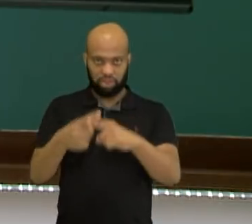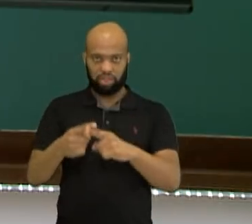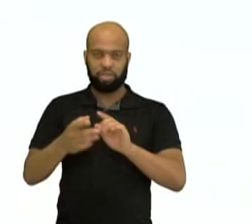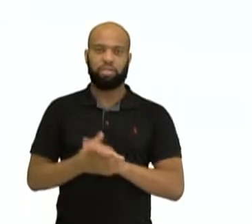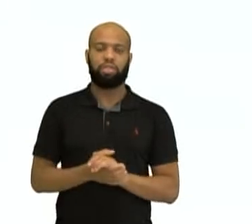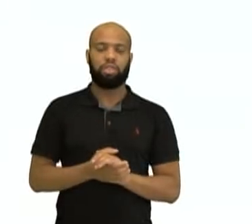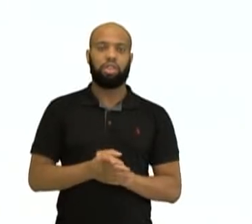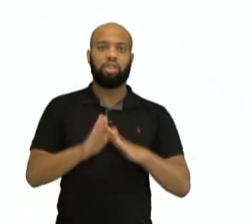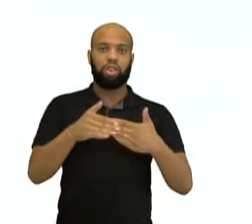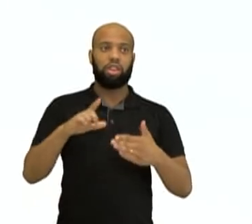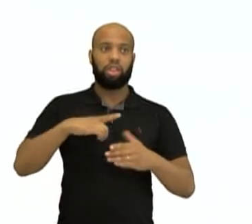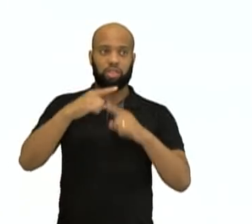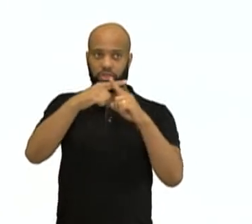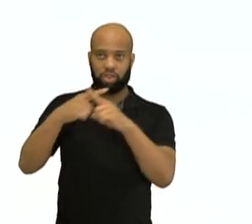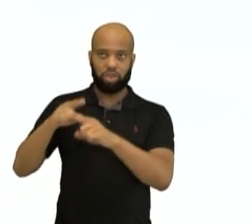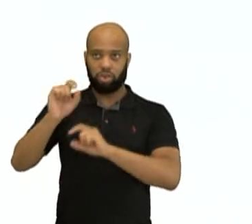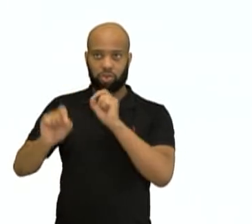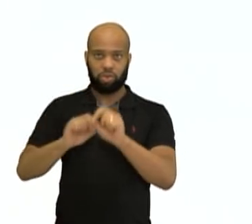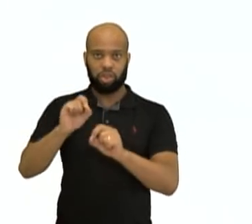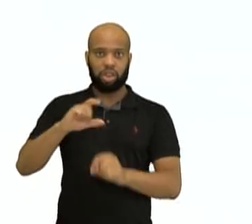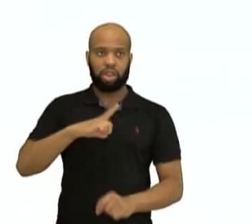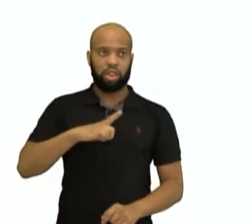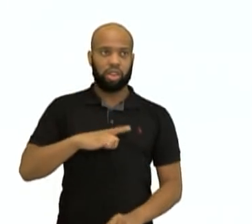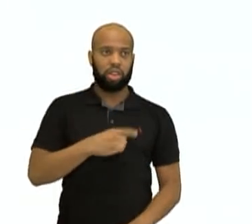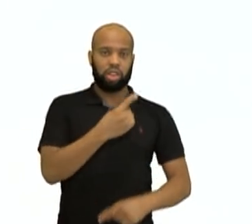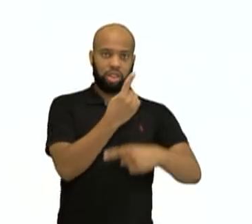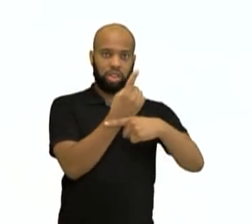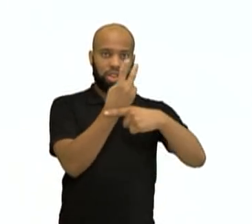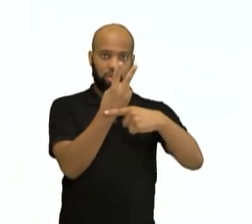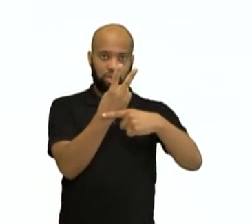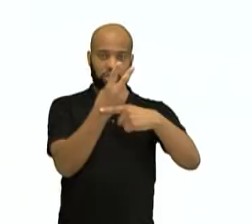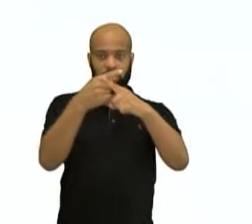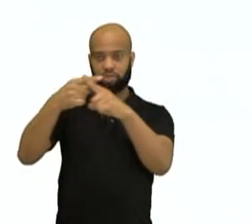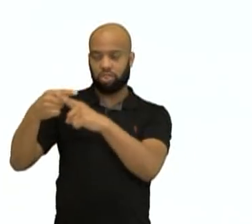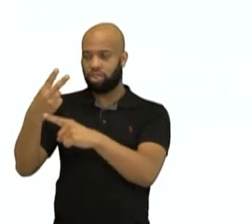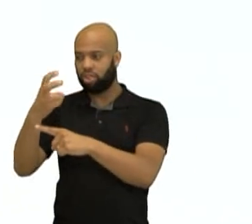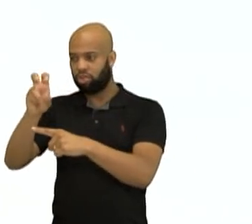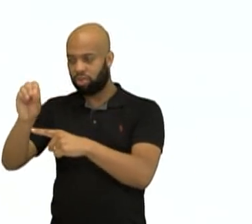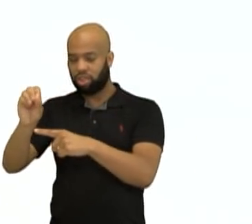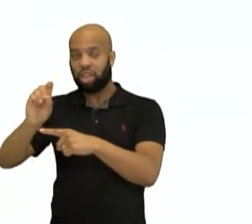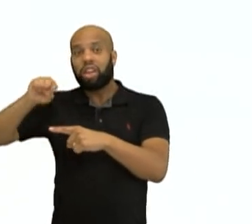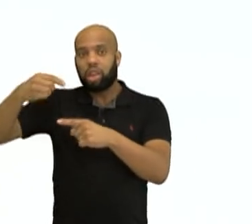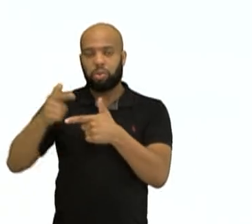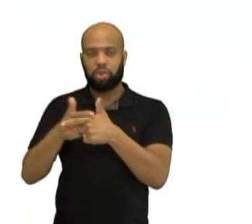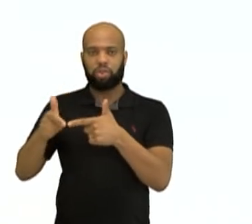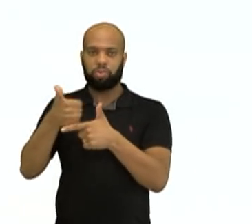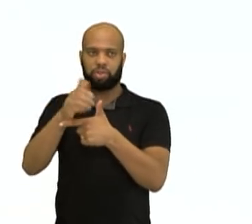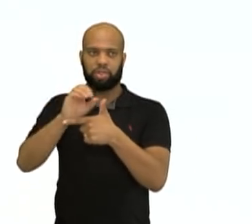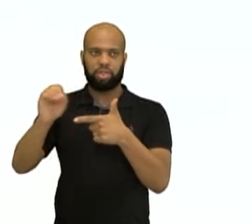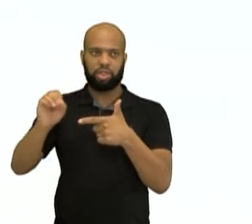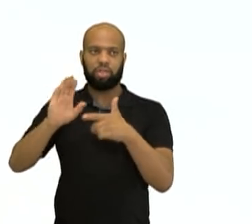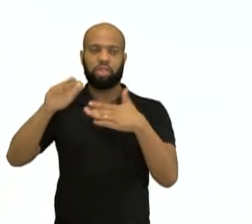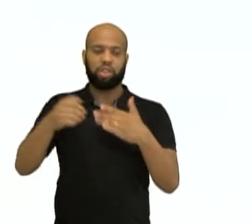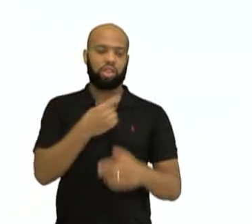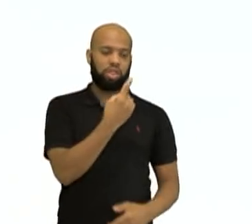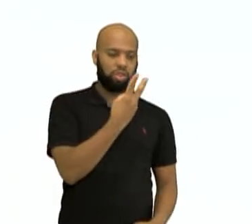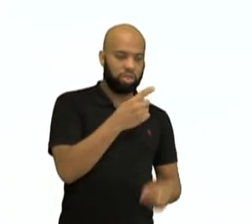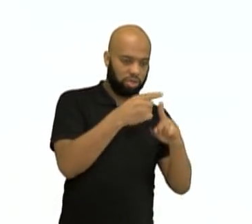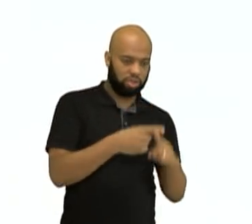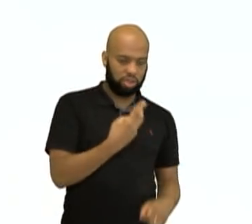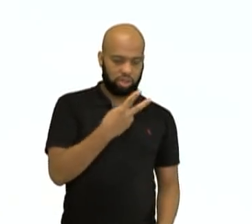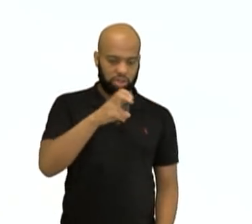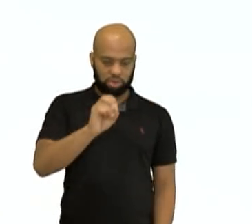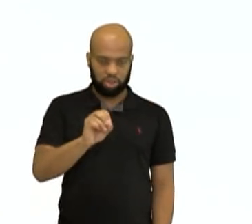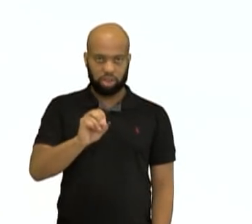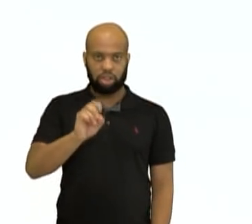E nessa multiplicação eu tenho o quê? 12 vezes o 250 dividido por 100. Então, 12 vezes